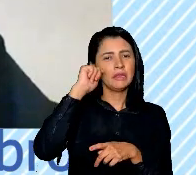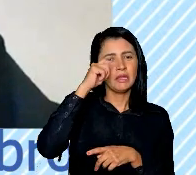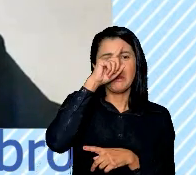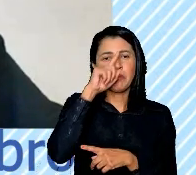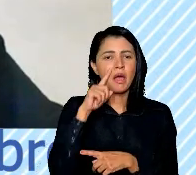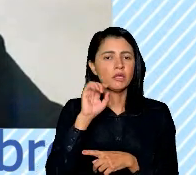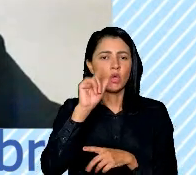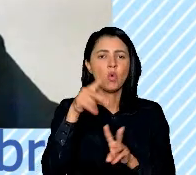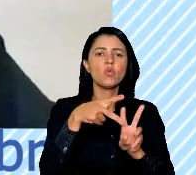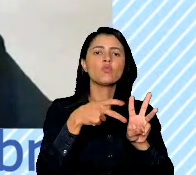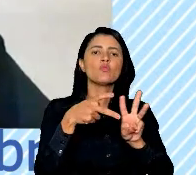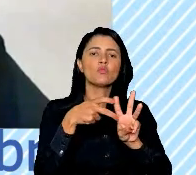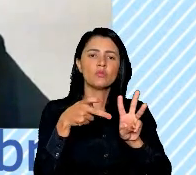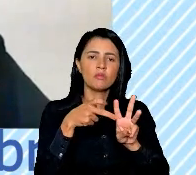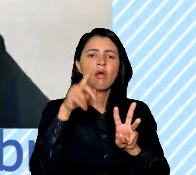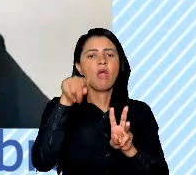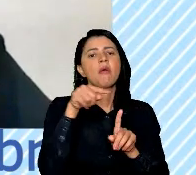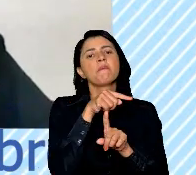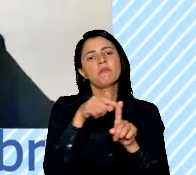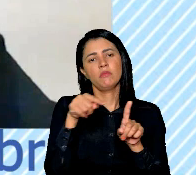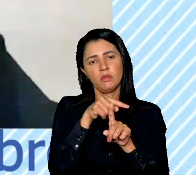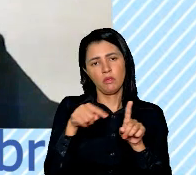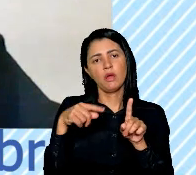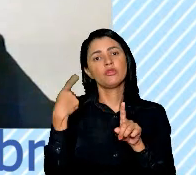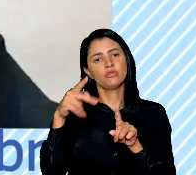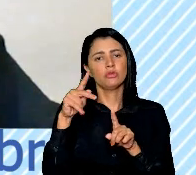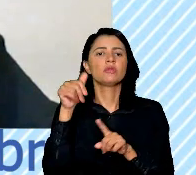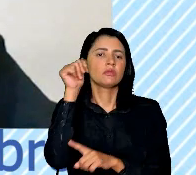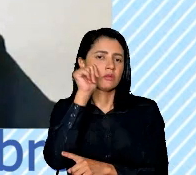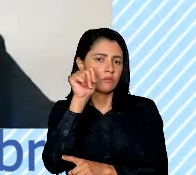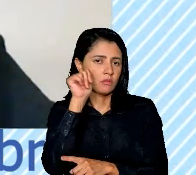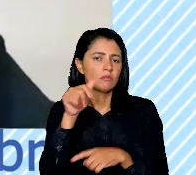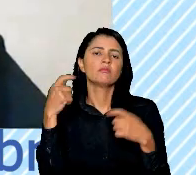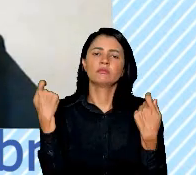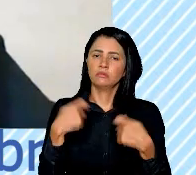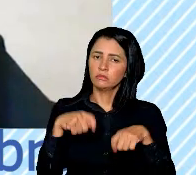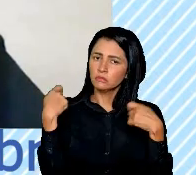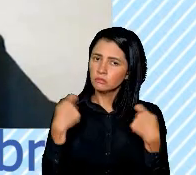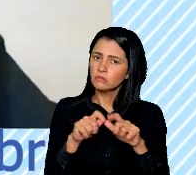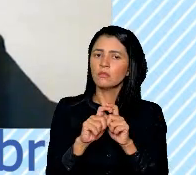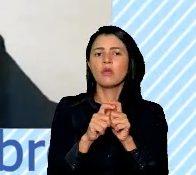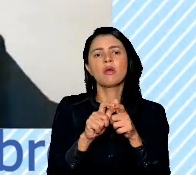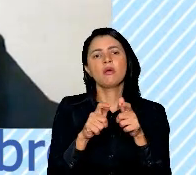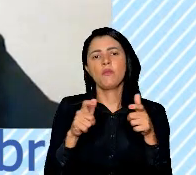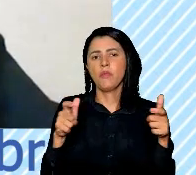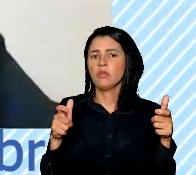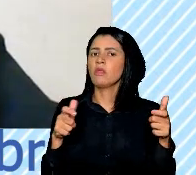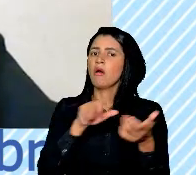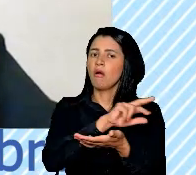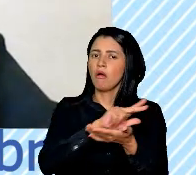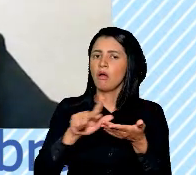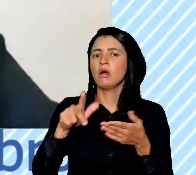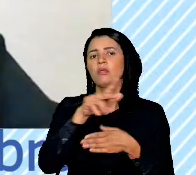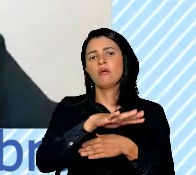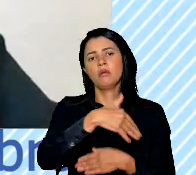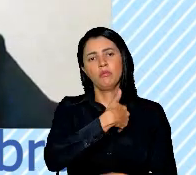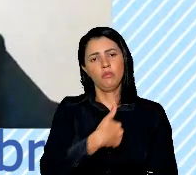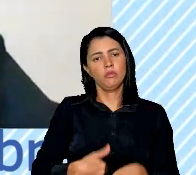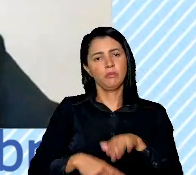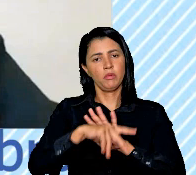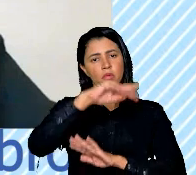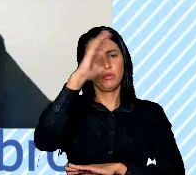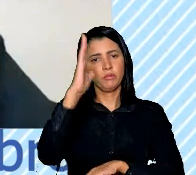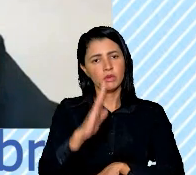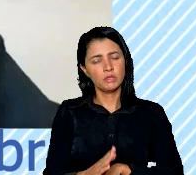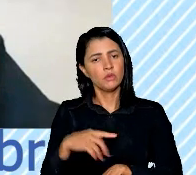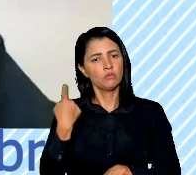origem indígena são metade das mulheres. Precisamos aumentar a diversidade na vida pública brasileira.